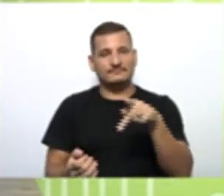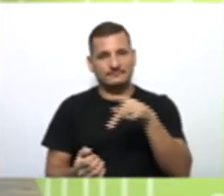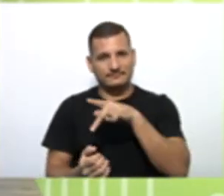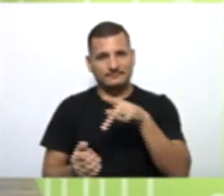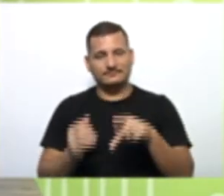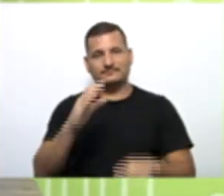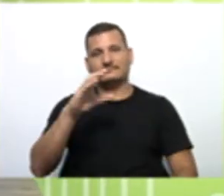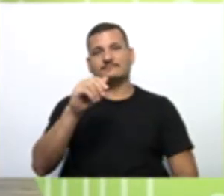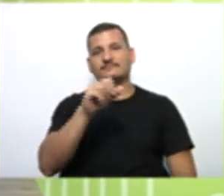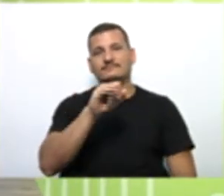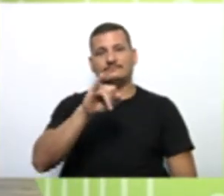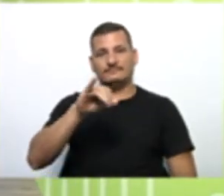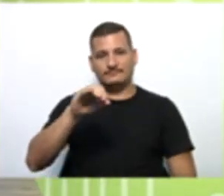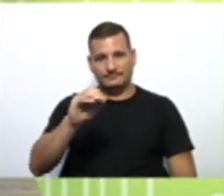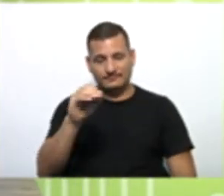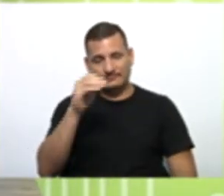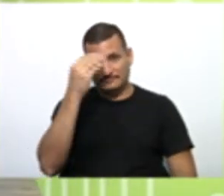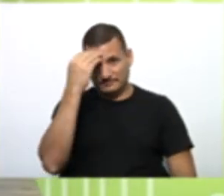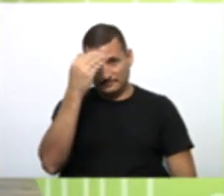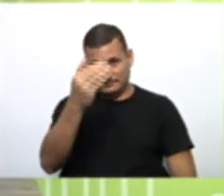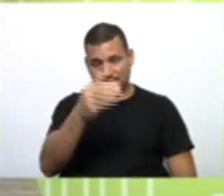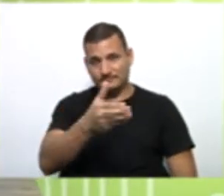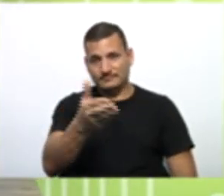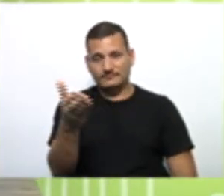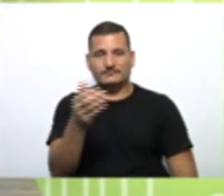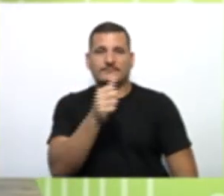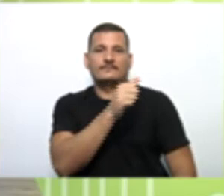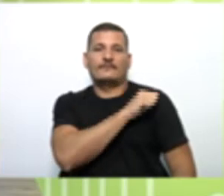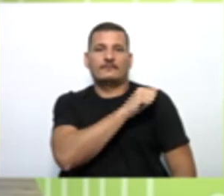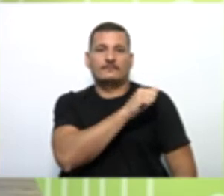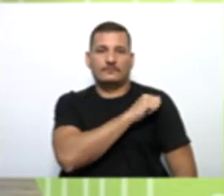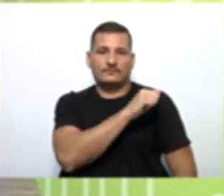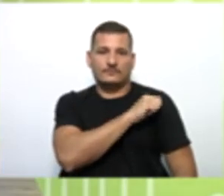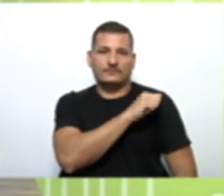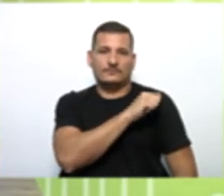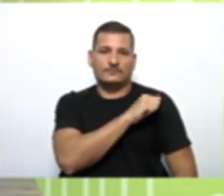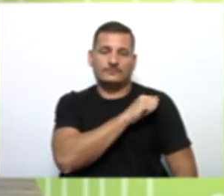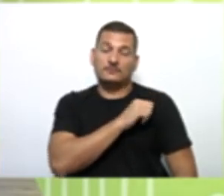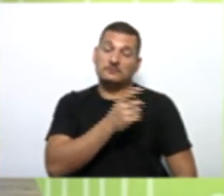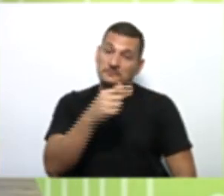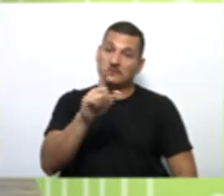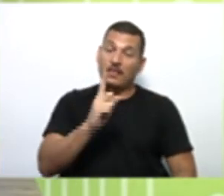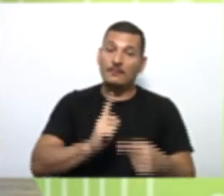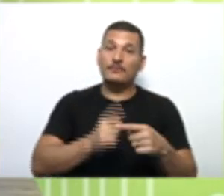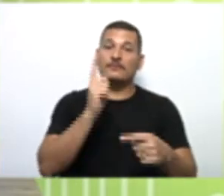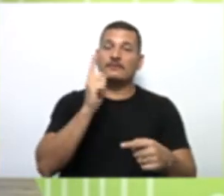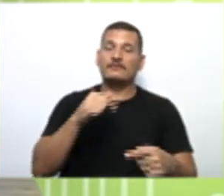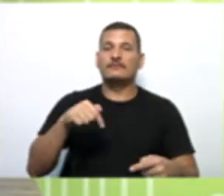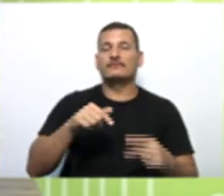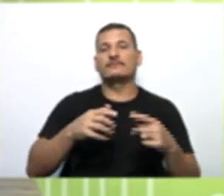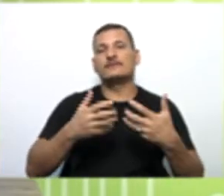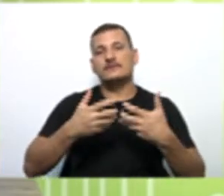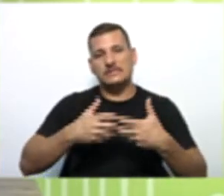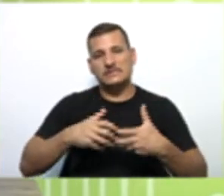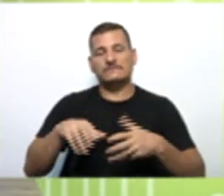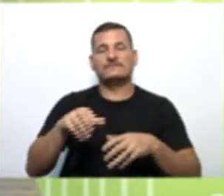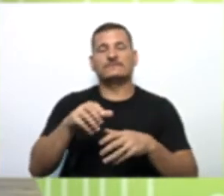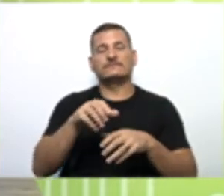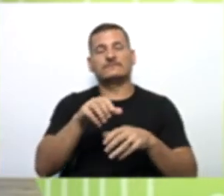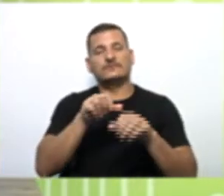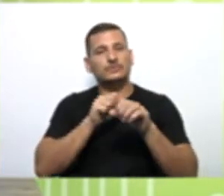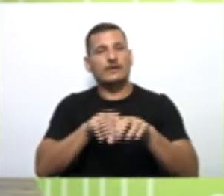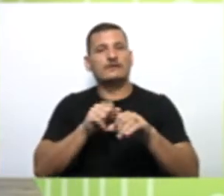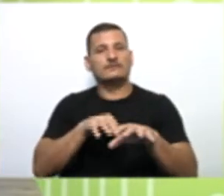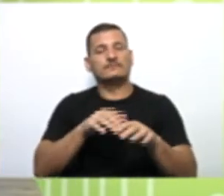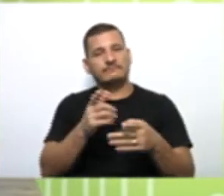agradeço. Obrigada a vocês, alunos, né, que sem os quais é o motivo de prestígio para a nossa instituição. E obrigada aos